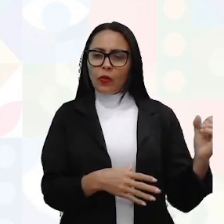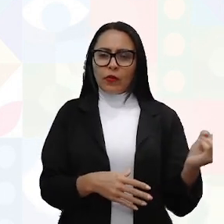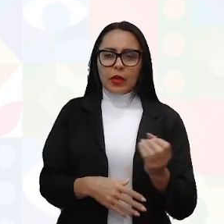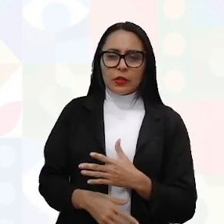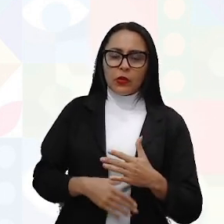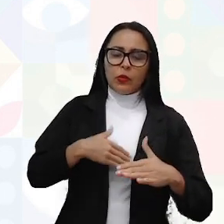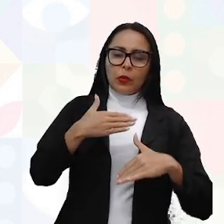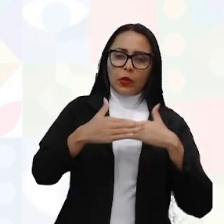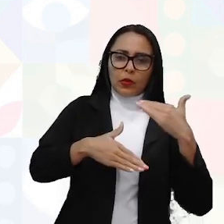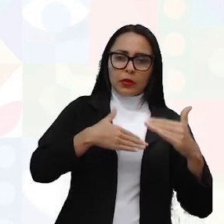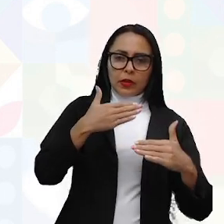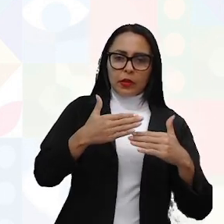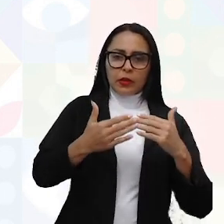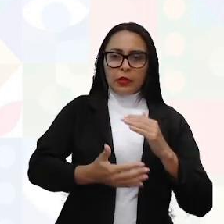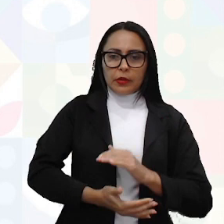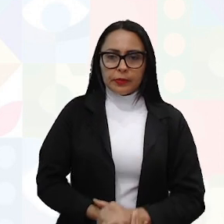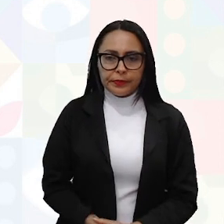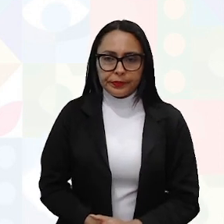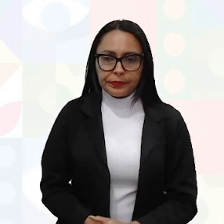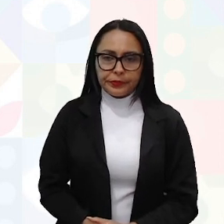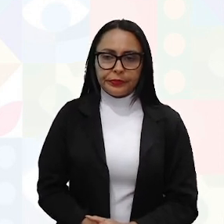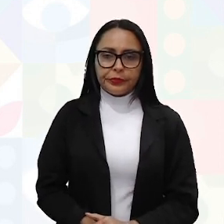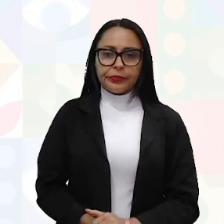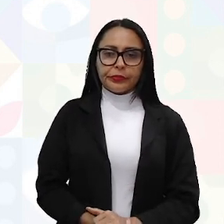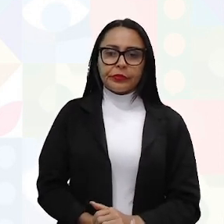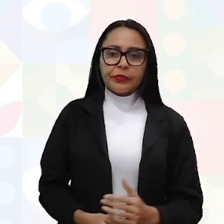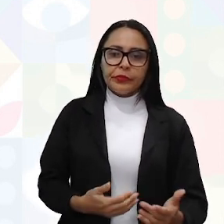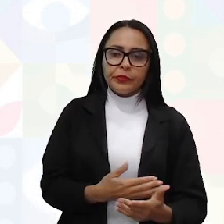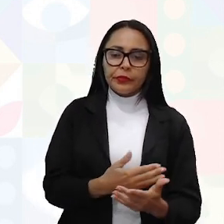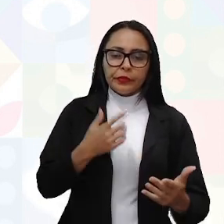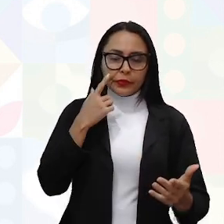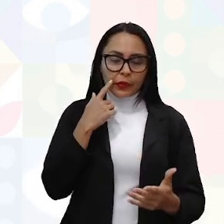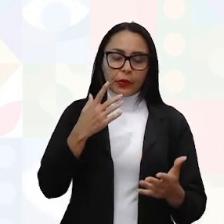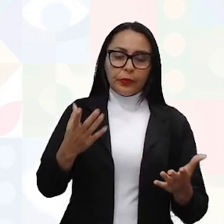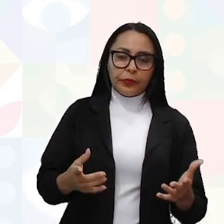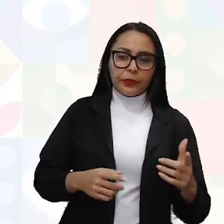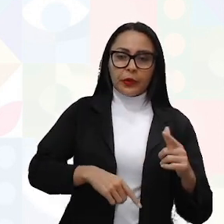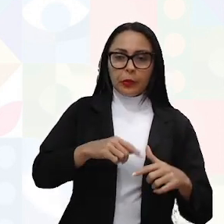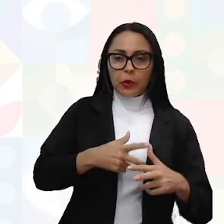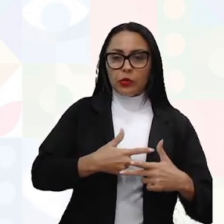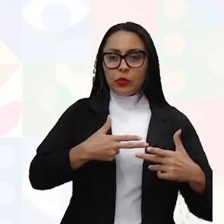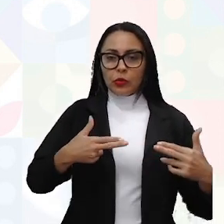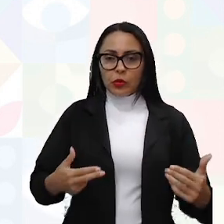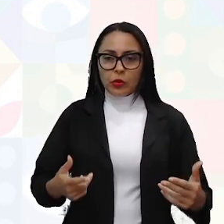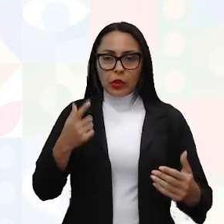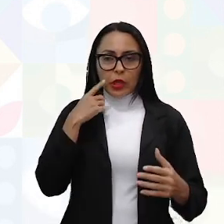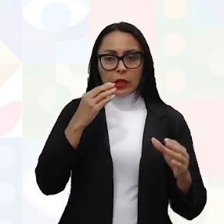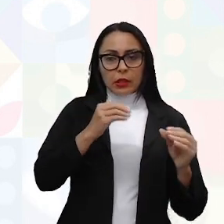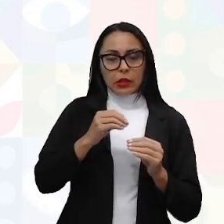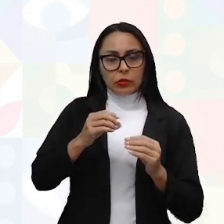processo de desenvolvimento desses novos produtos e, para tanto, torna-se imperioso tanto